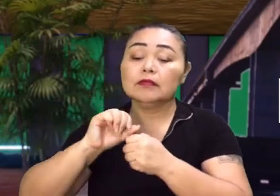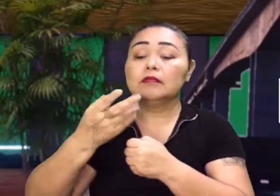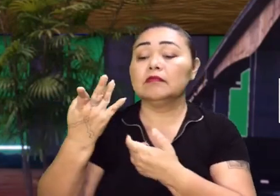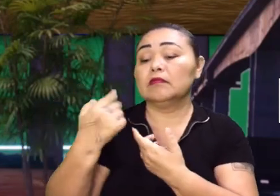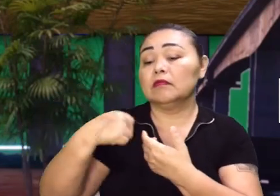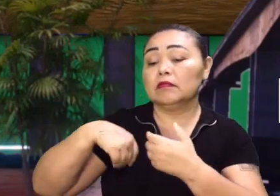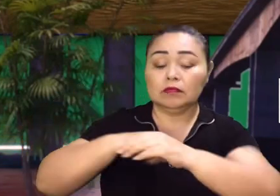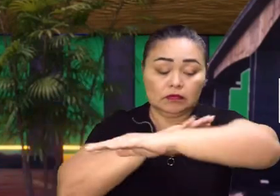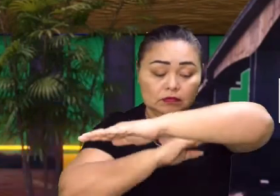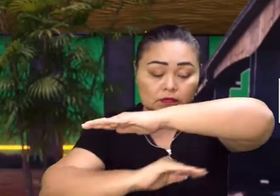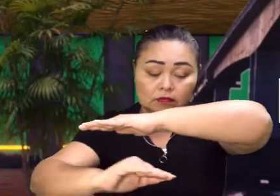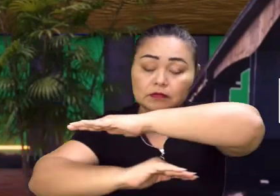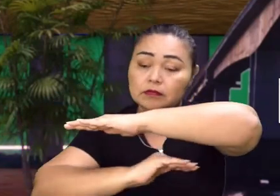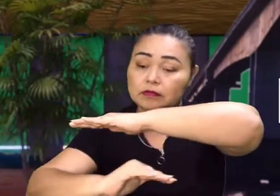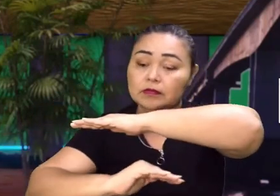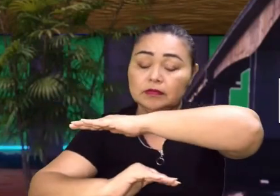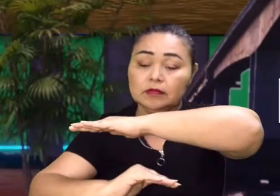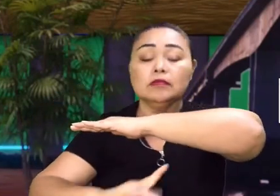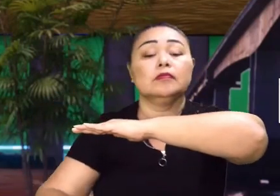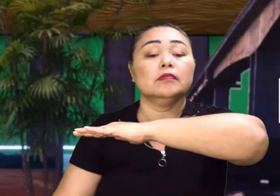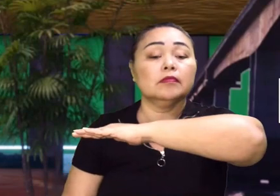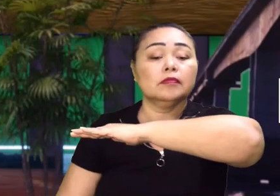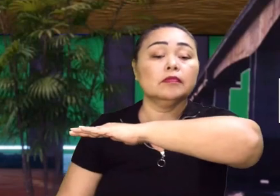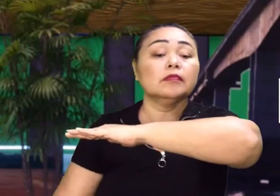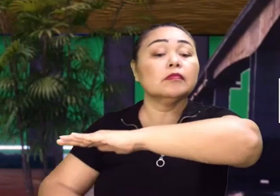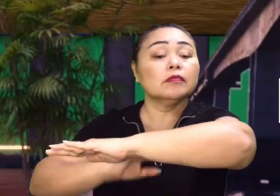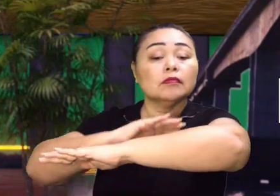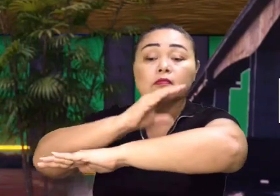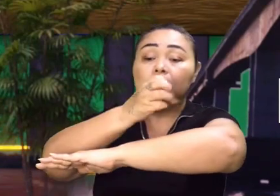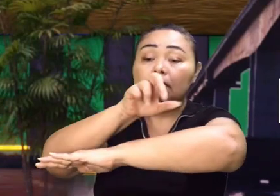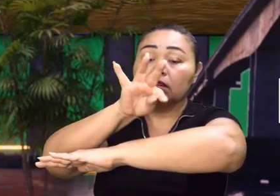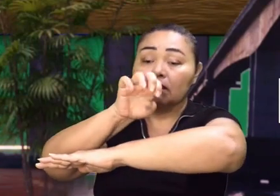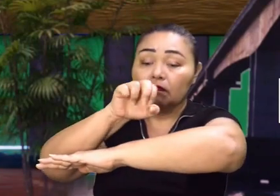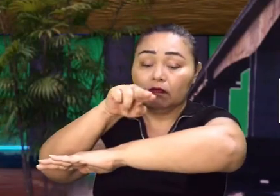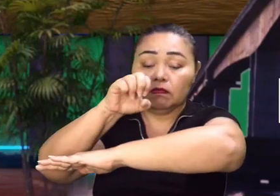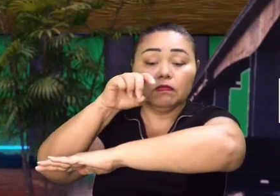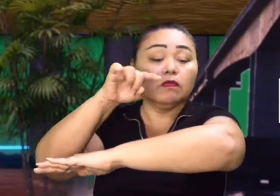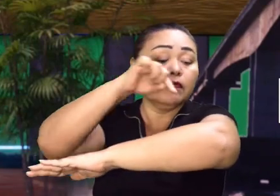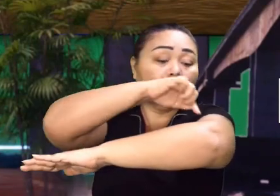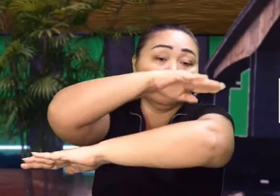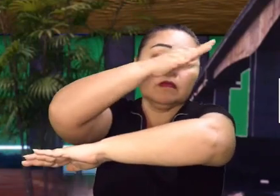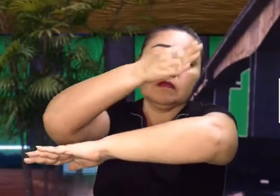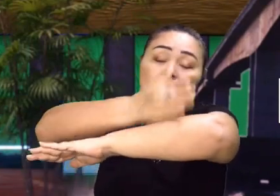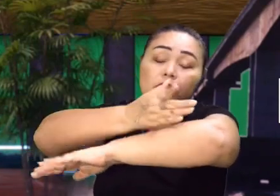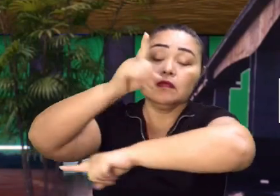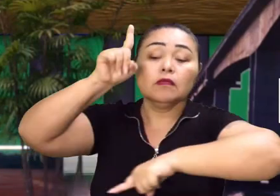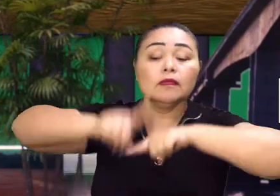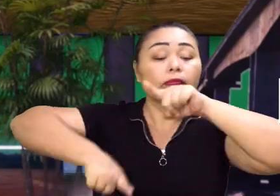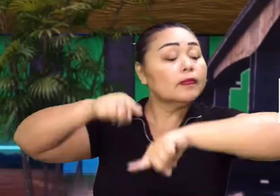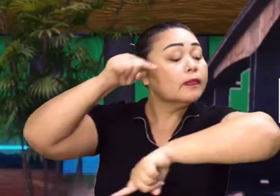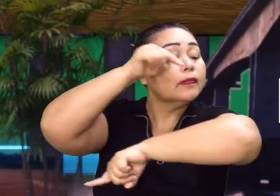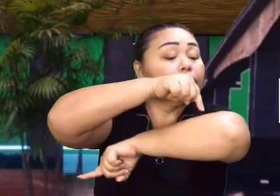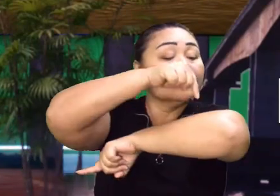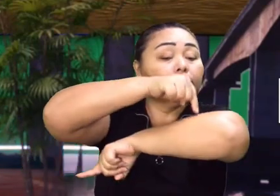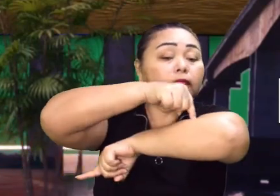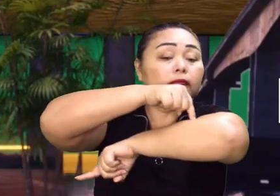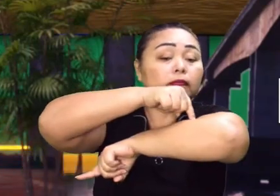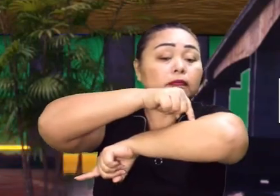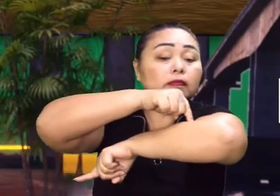mineral paciência de metais Exatamente é isso muito bem aos materiais